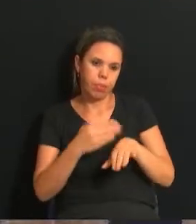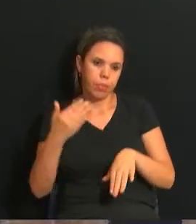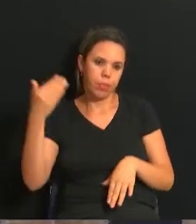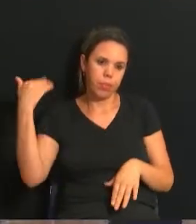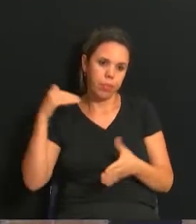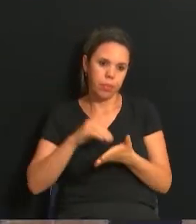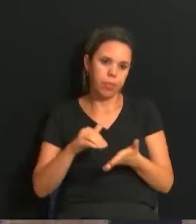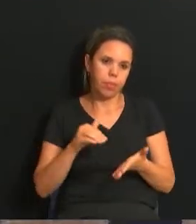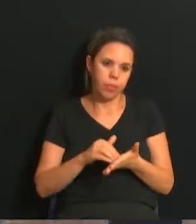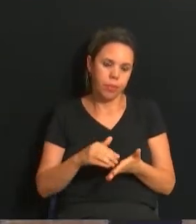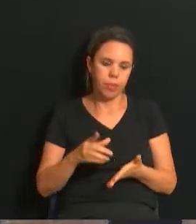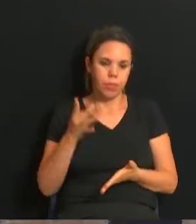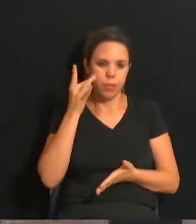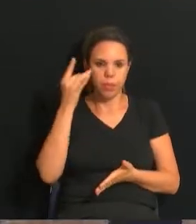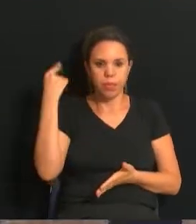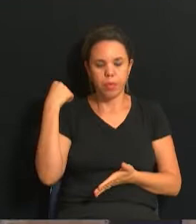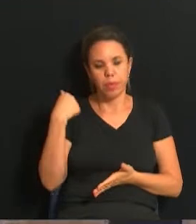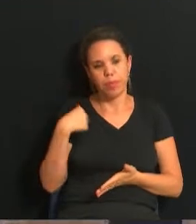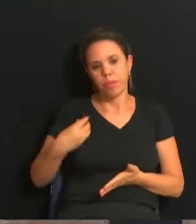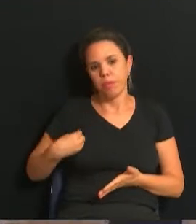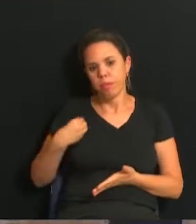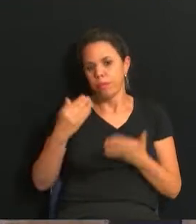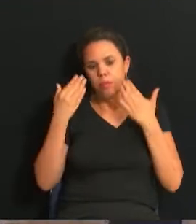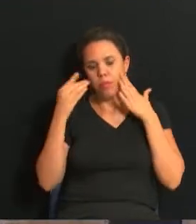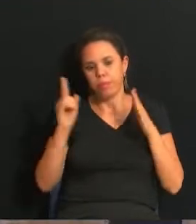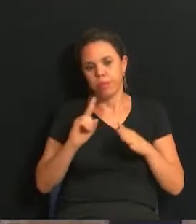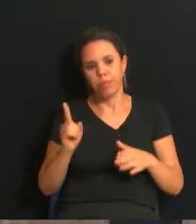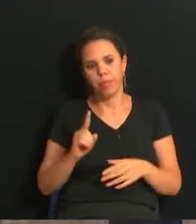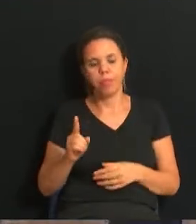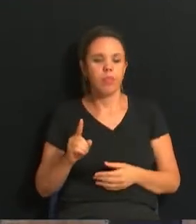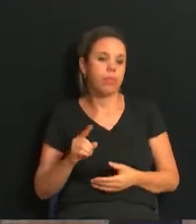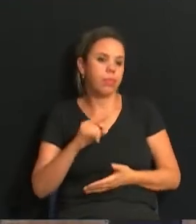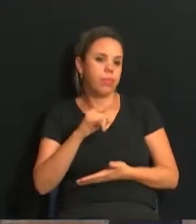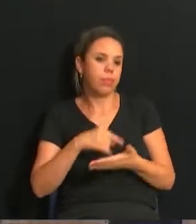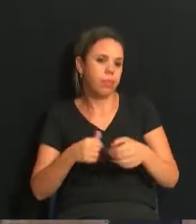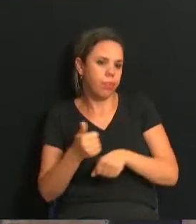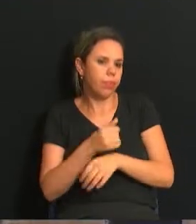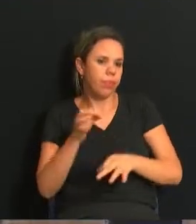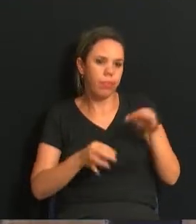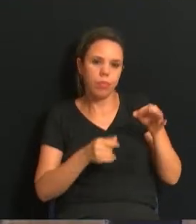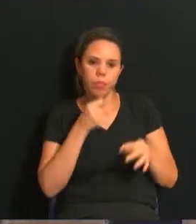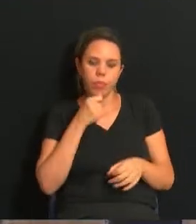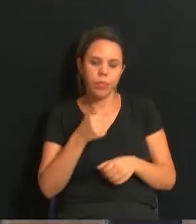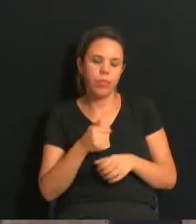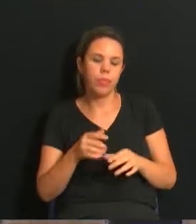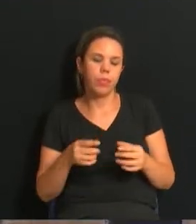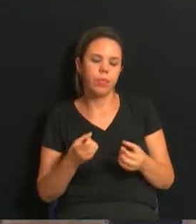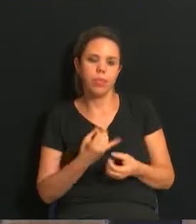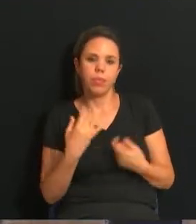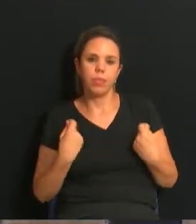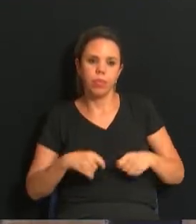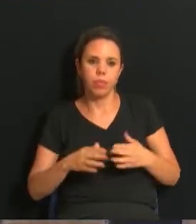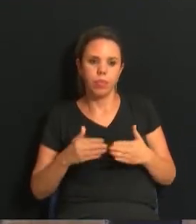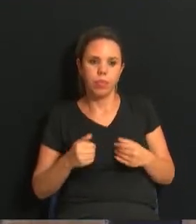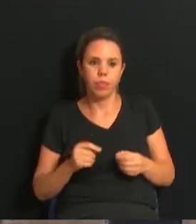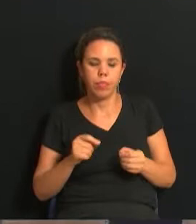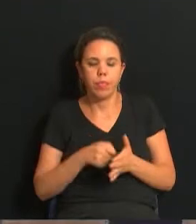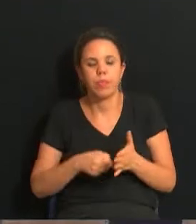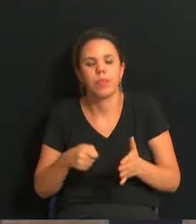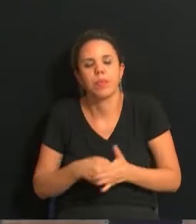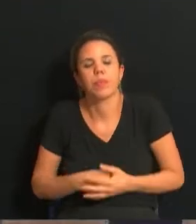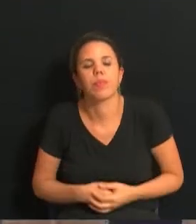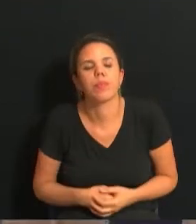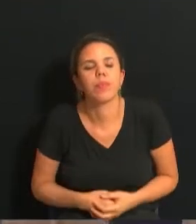esteve presente, não estava estabelecido com a vara de juizado especializado, que inclusive foi uma demanda, uma reivindicação aqui da Comissão da